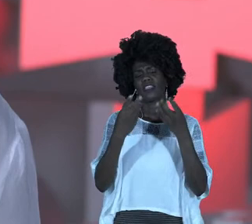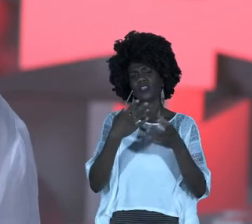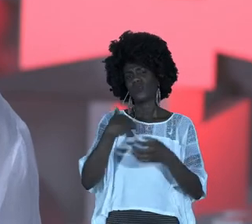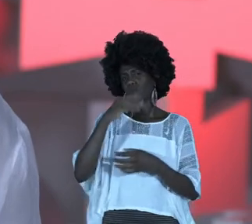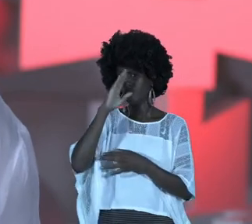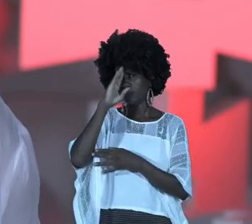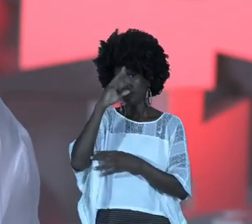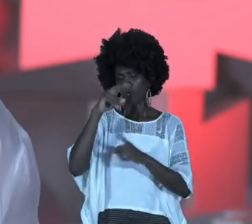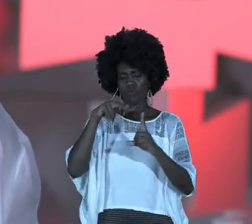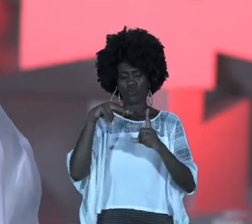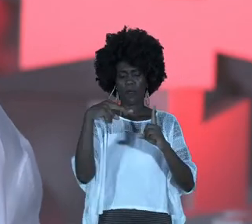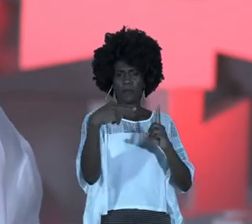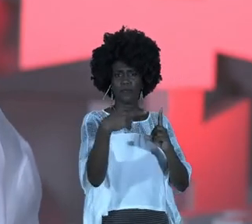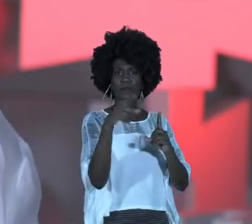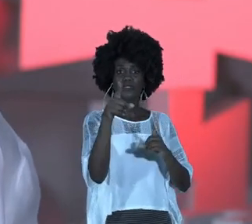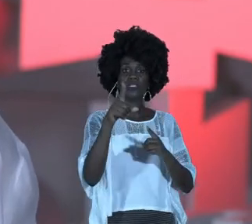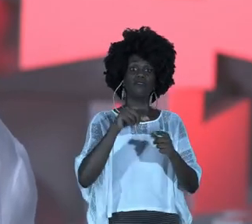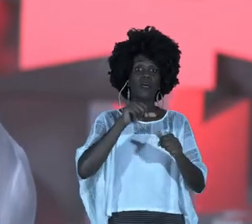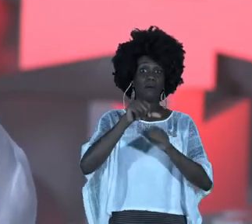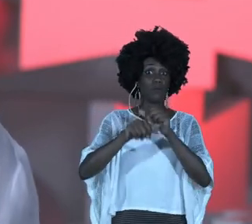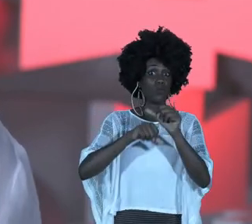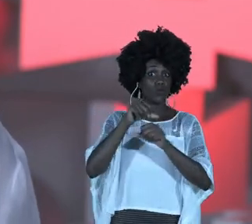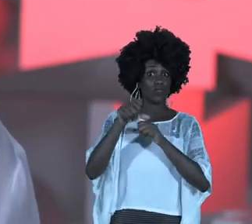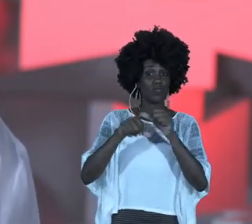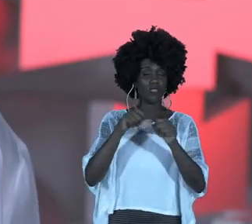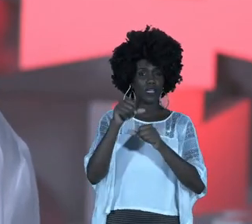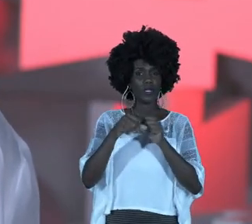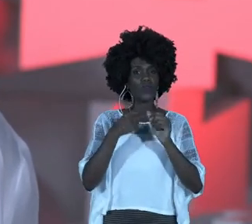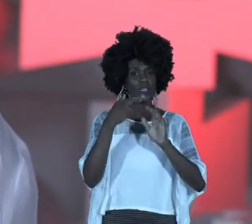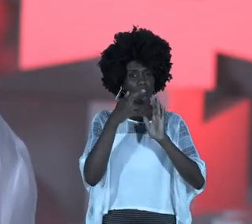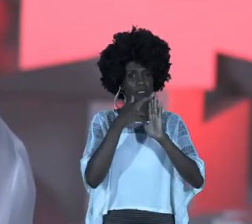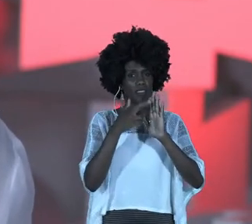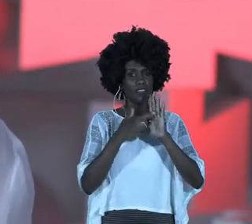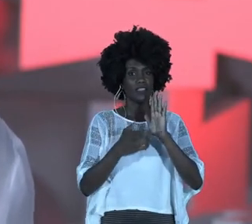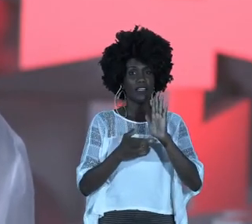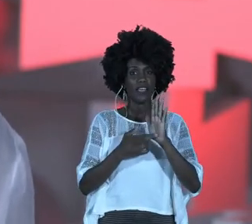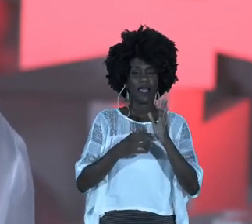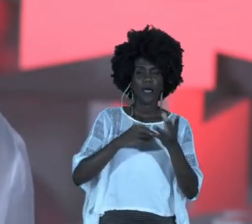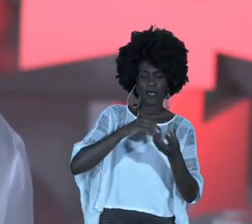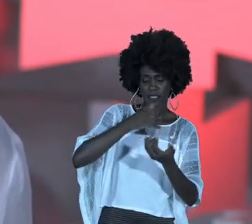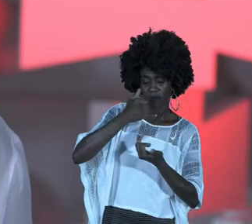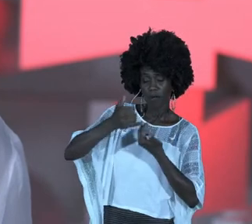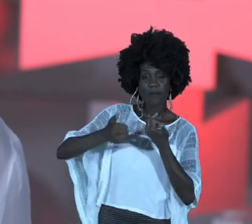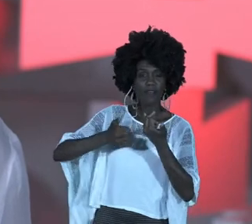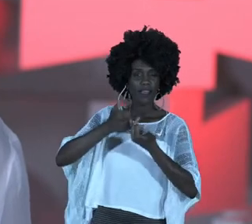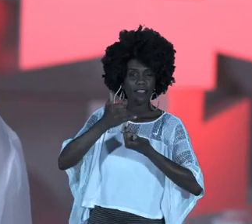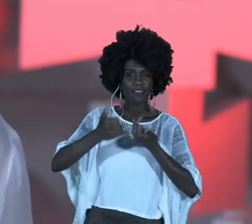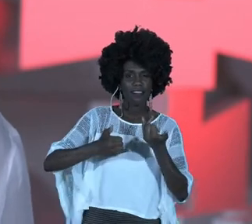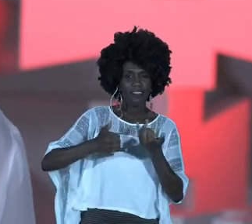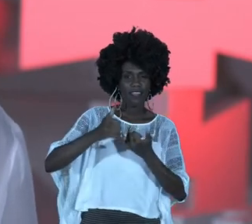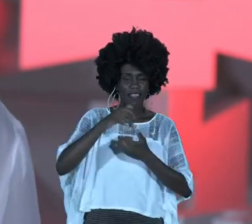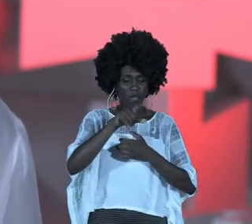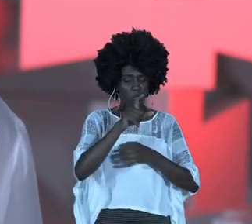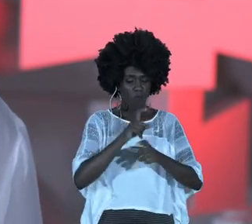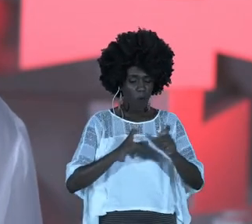perspectiva e vai desfazendo esses princípios através do jogo das formas.